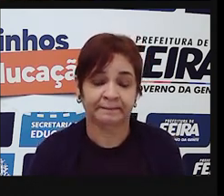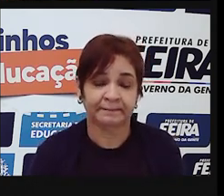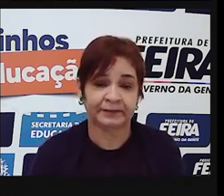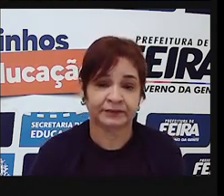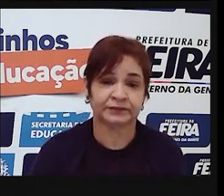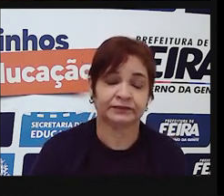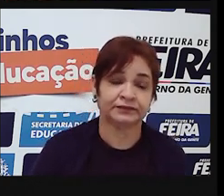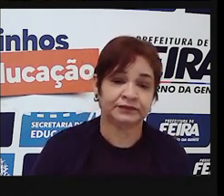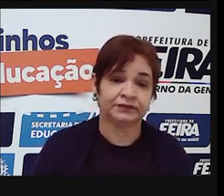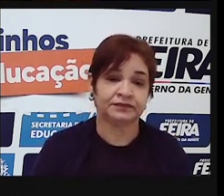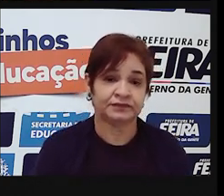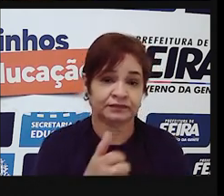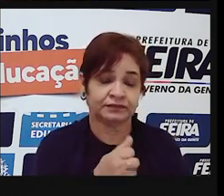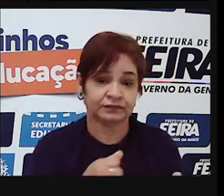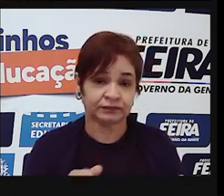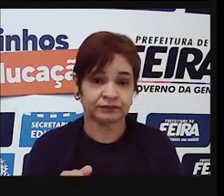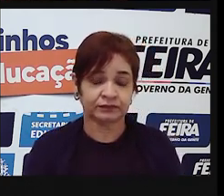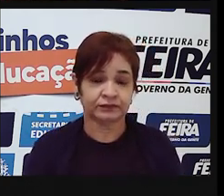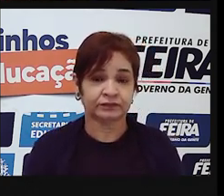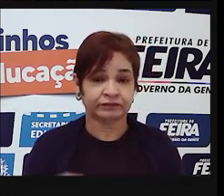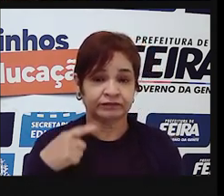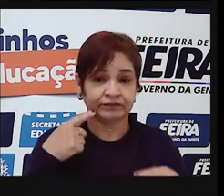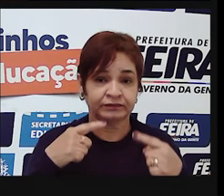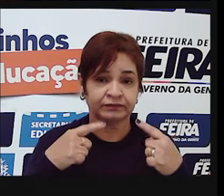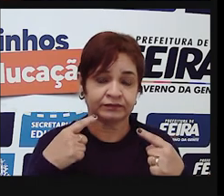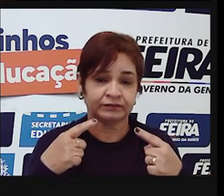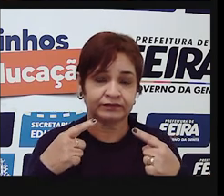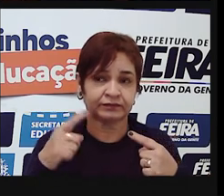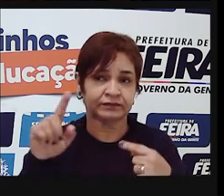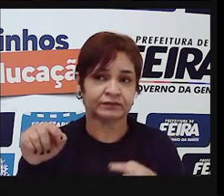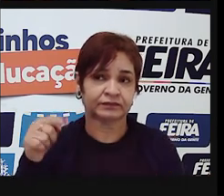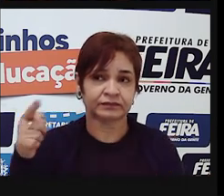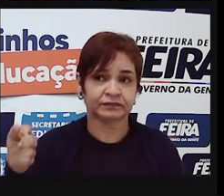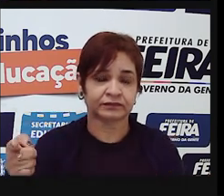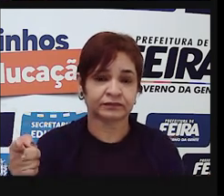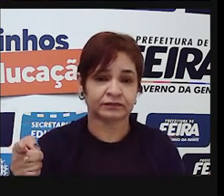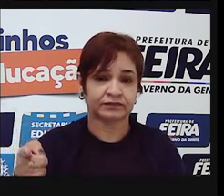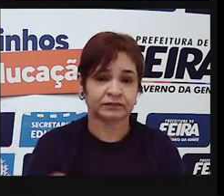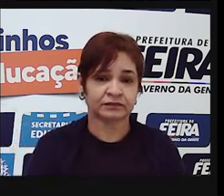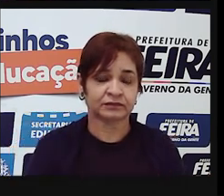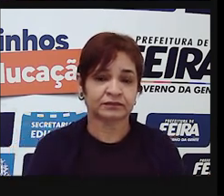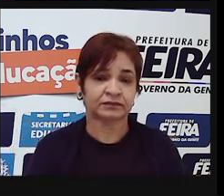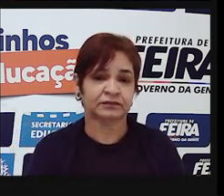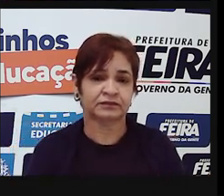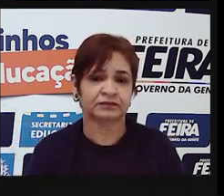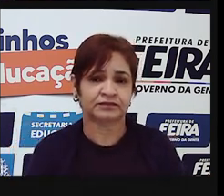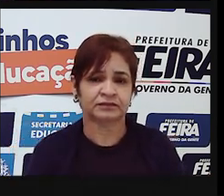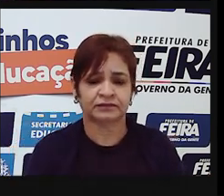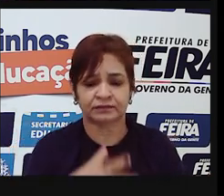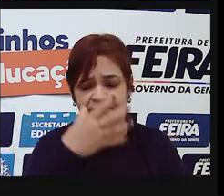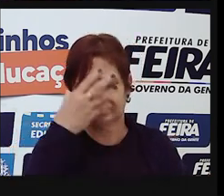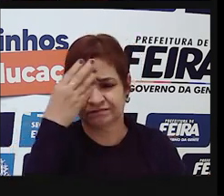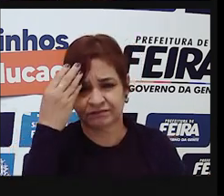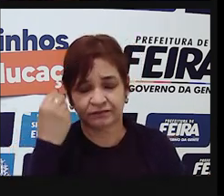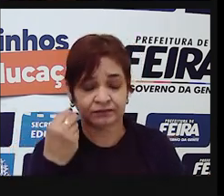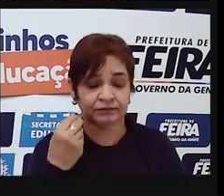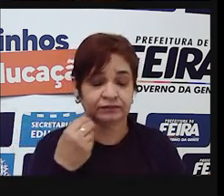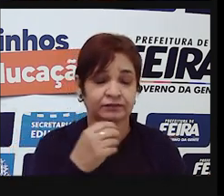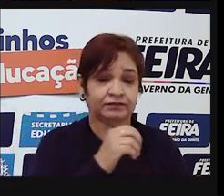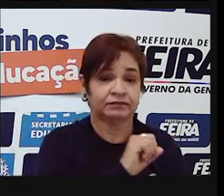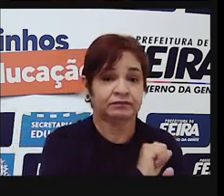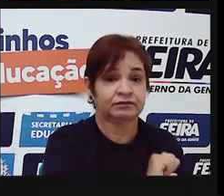eles utilizavam a música como uma forma de esquecer do sofrimento da escravidão. Não,